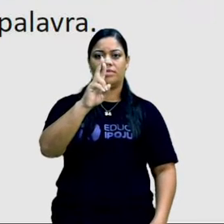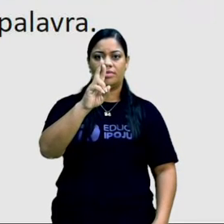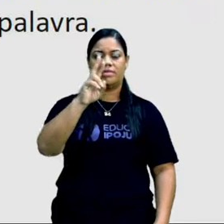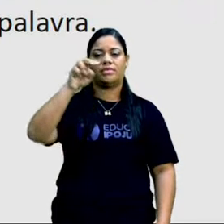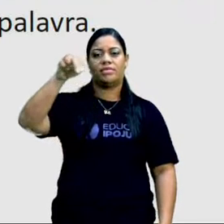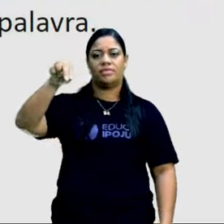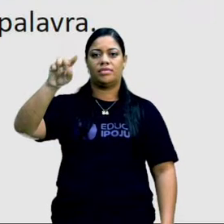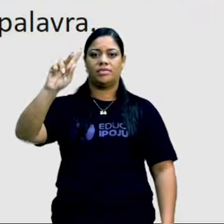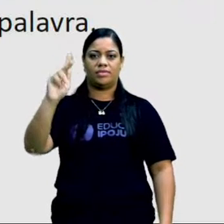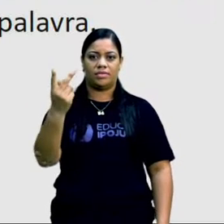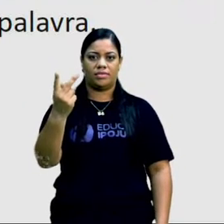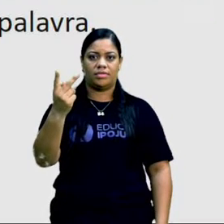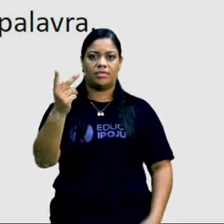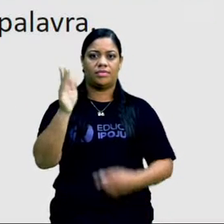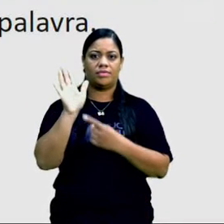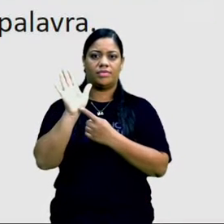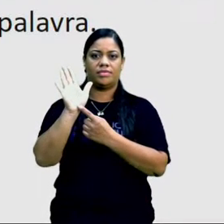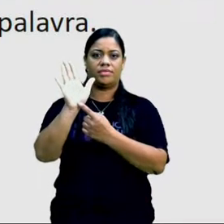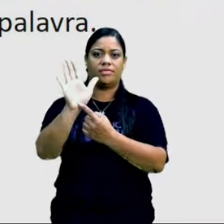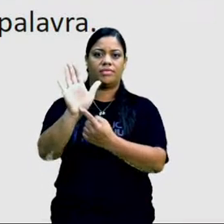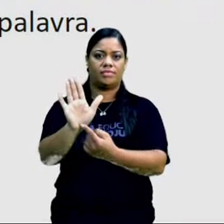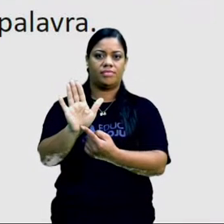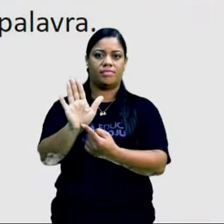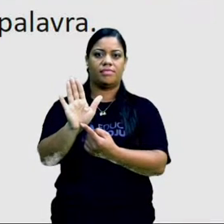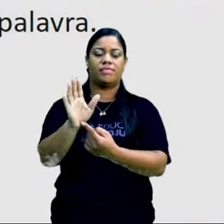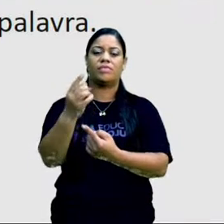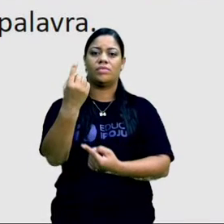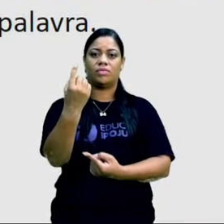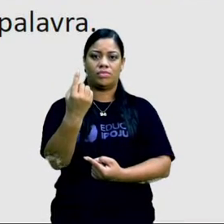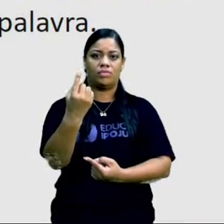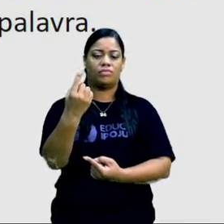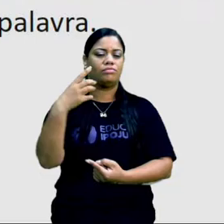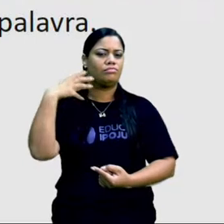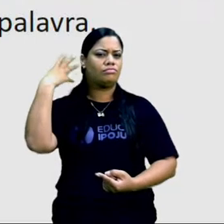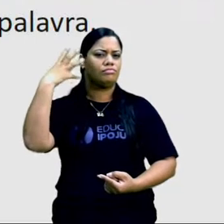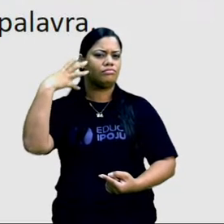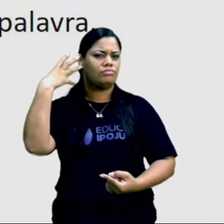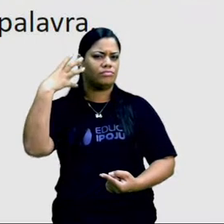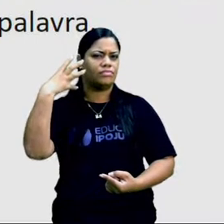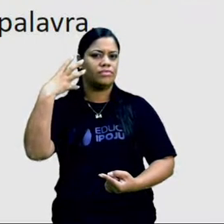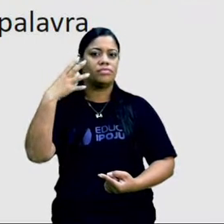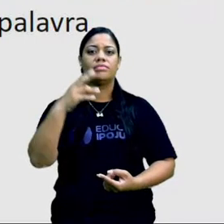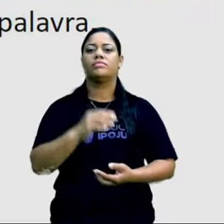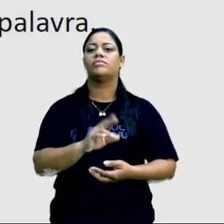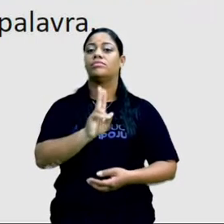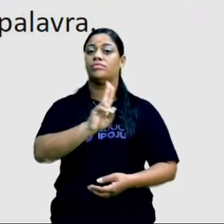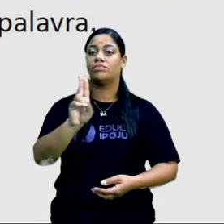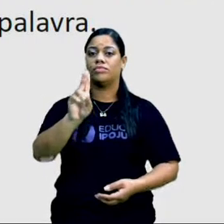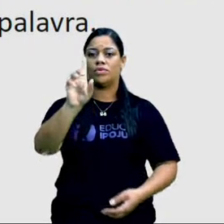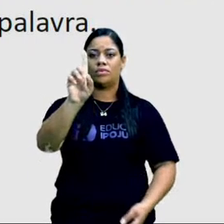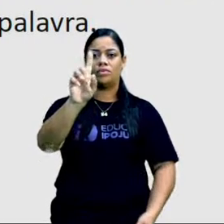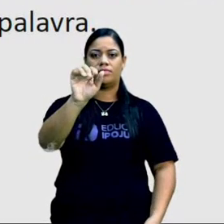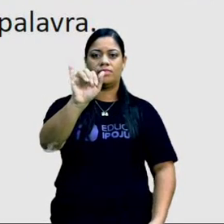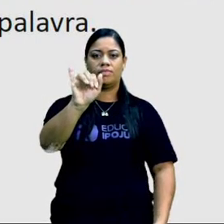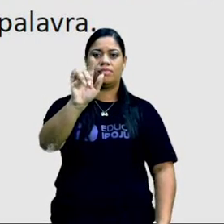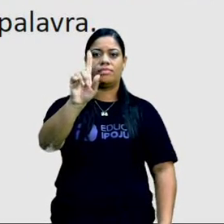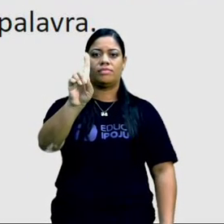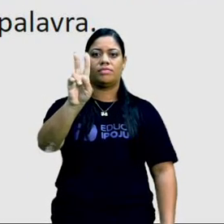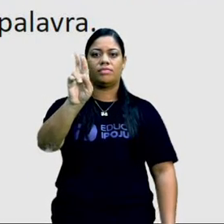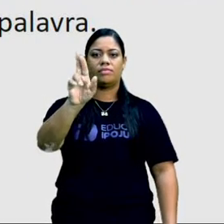NH estão representando um único som. Elas são chamadas de